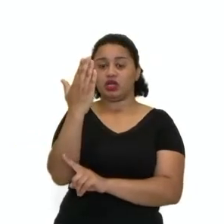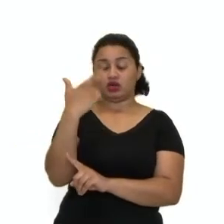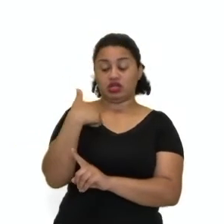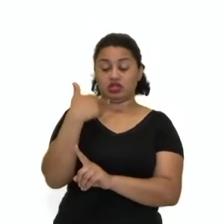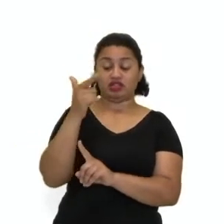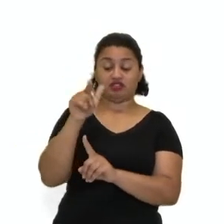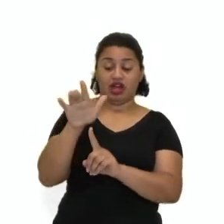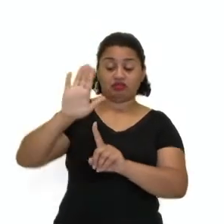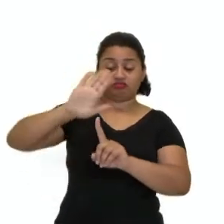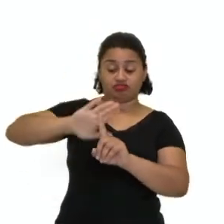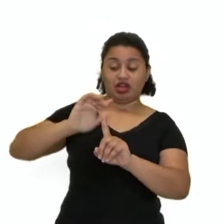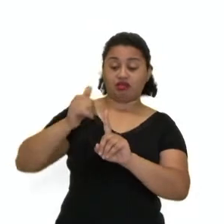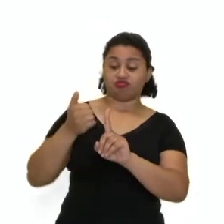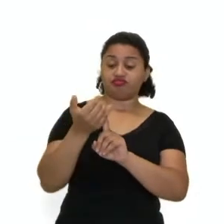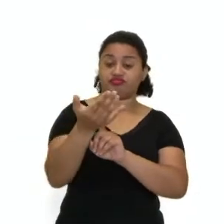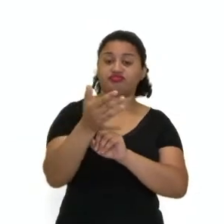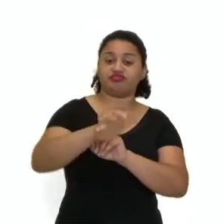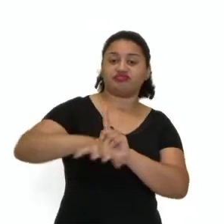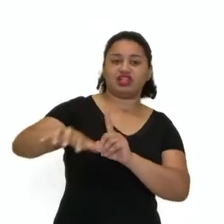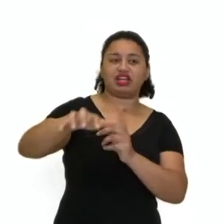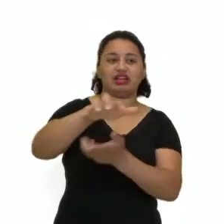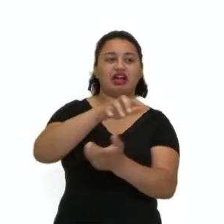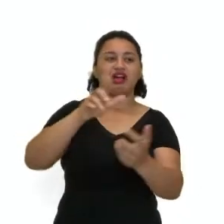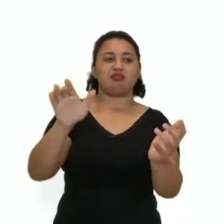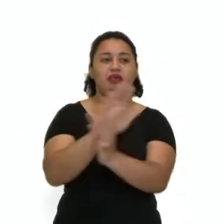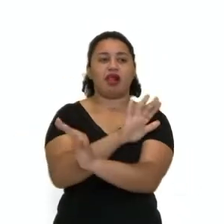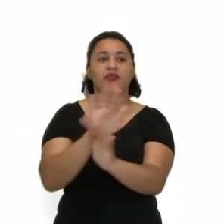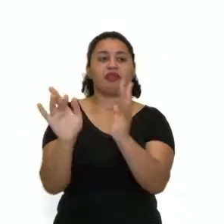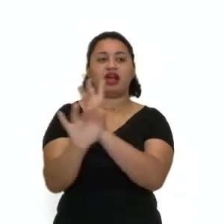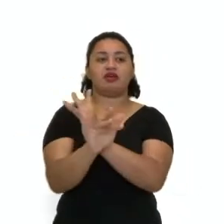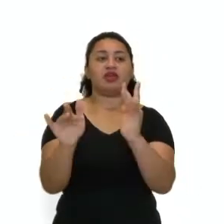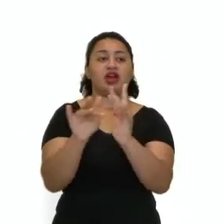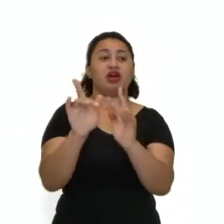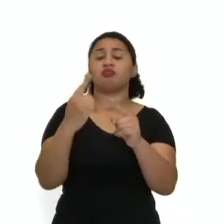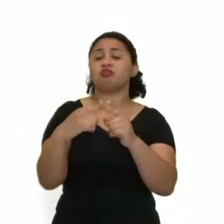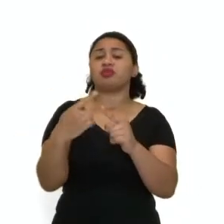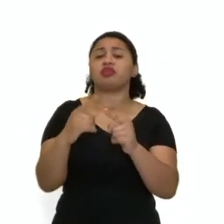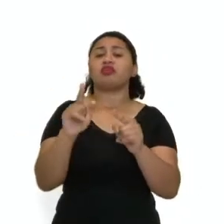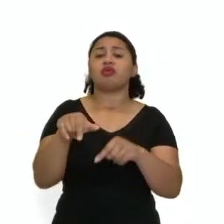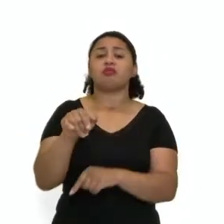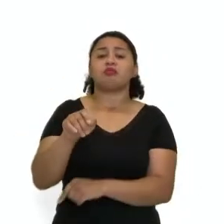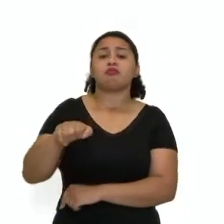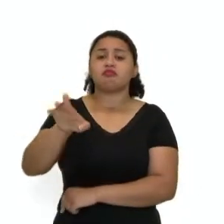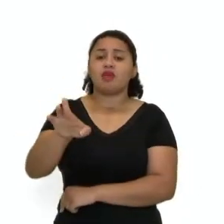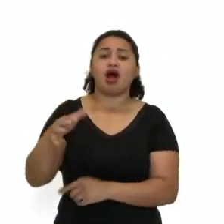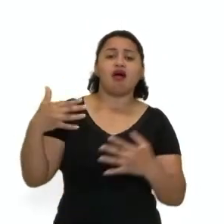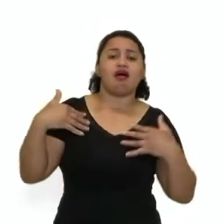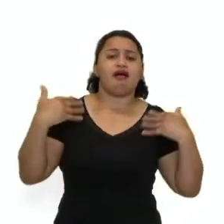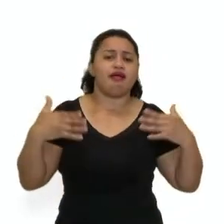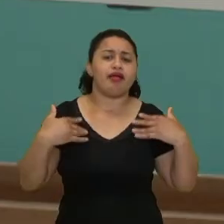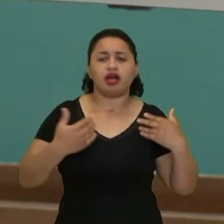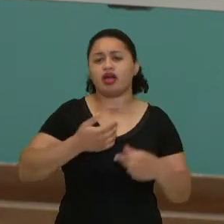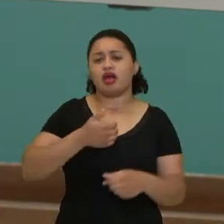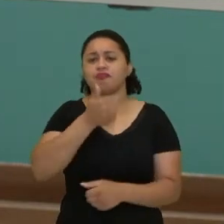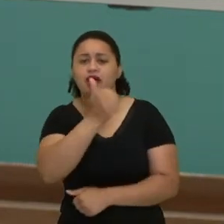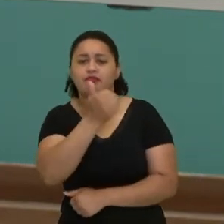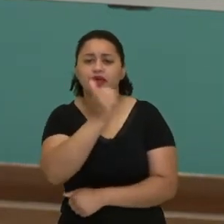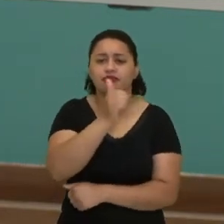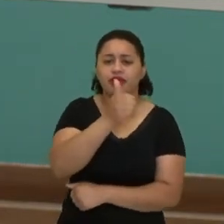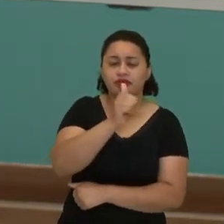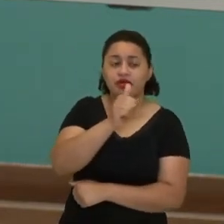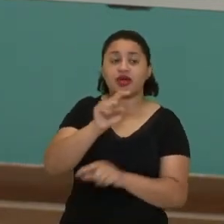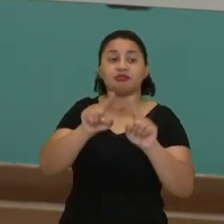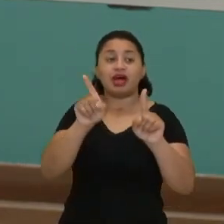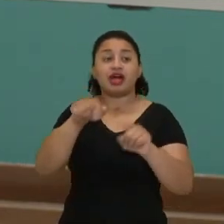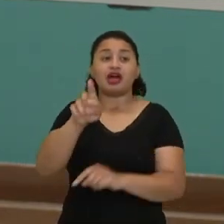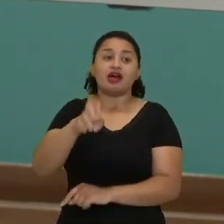vendo um reflexo. É um cenário de muita movimentação, porque é um bar, né? Muita alegria, muita gente bebendo, mas esse bar é um bar